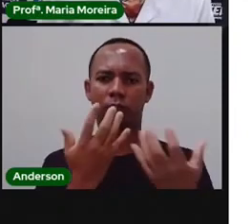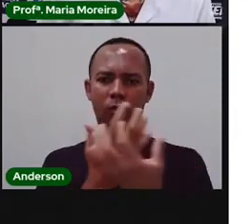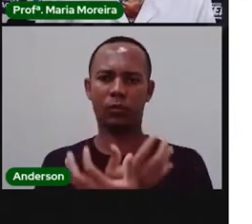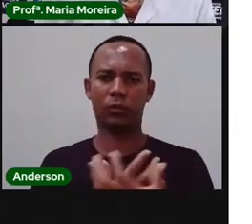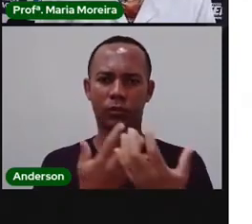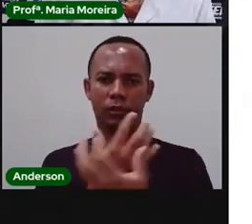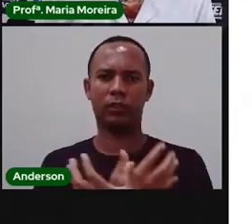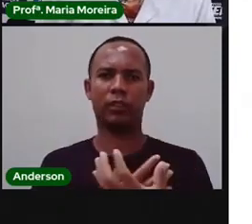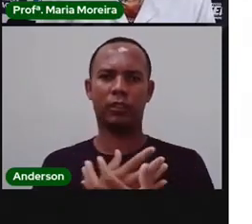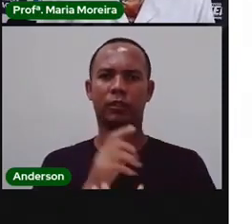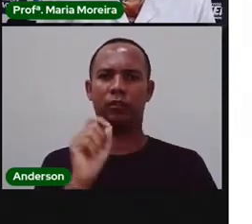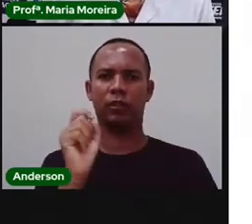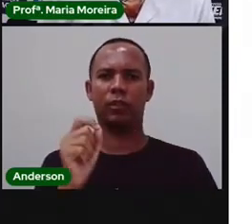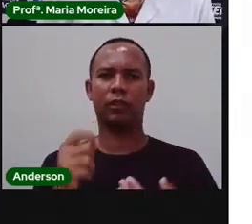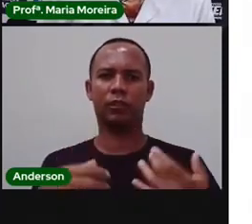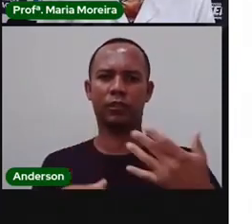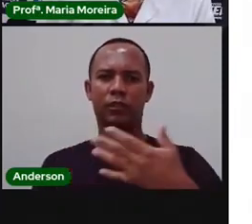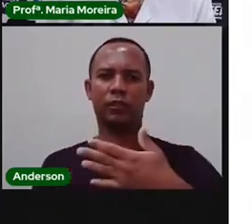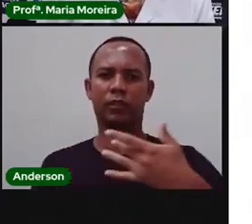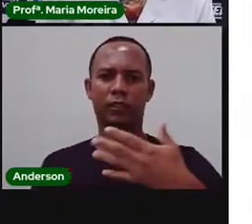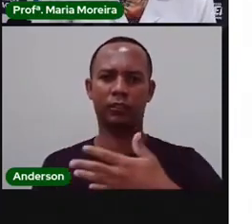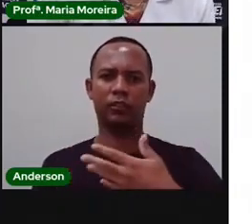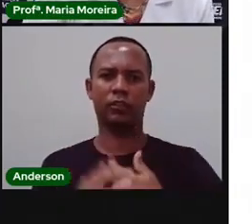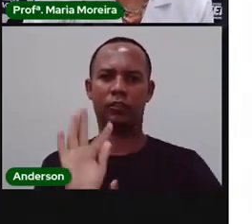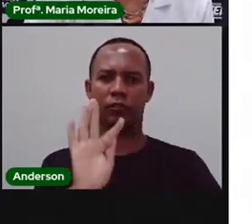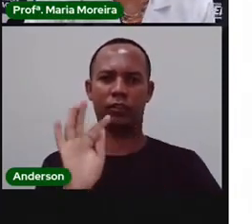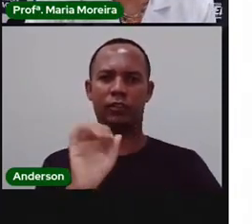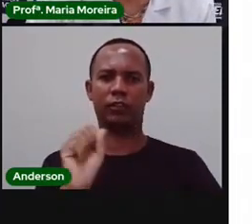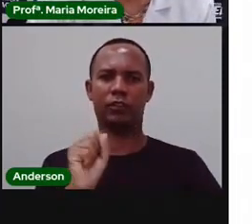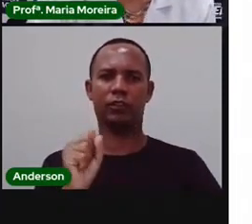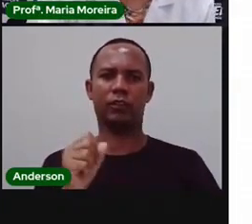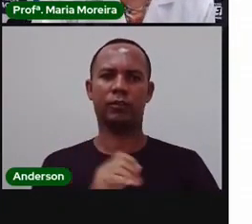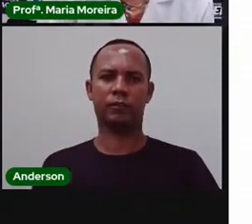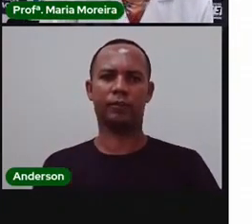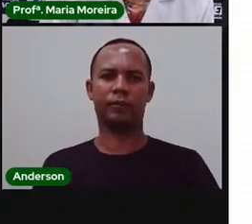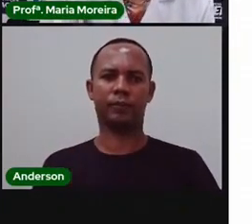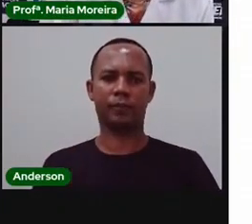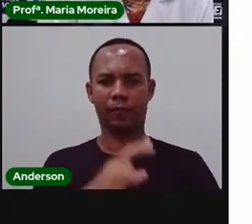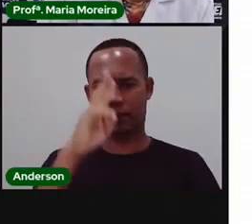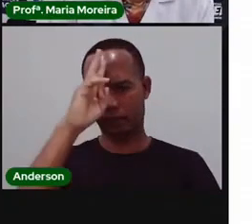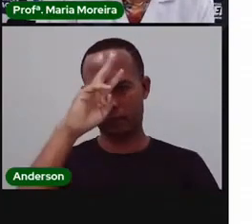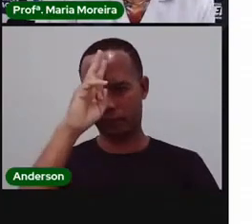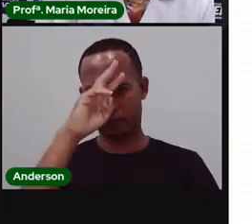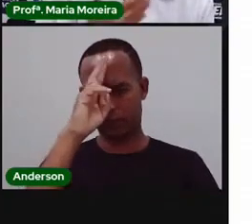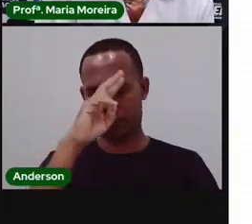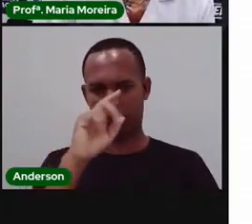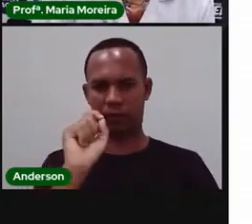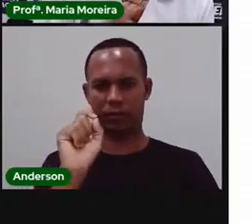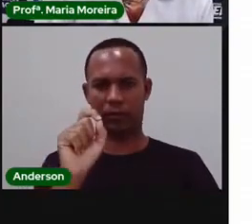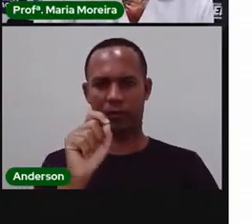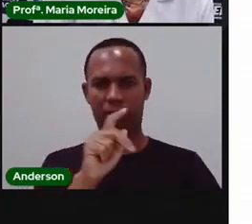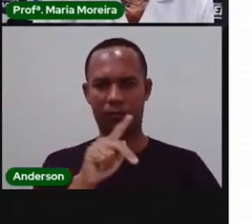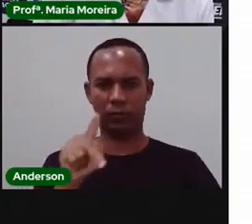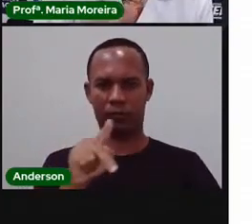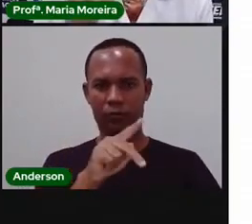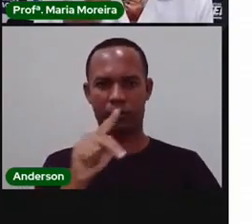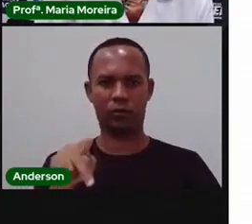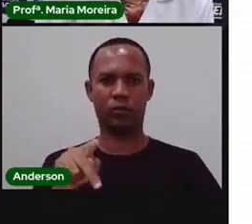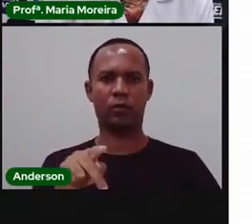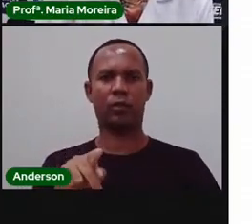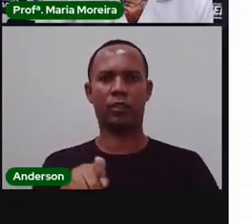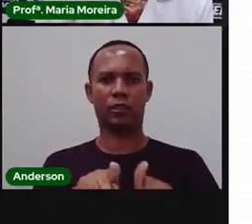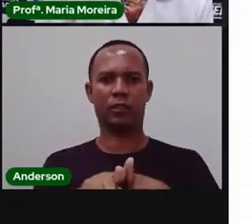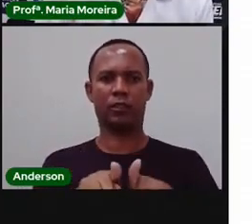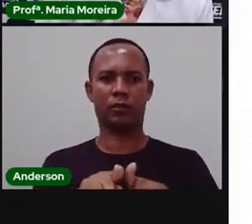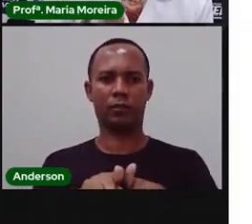as características na cidade onde vocês moram, que é a Feira de Santana. Tá bom? E lembrem-se que a pró de vocês, o